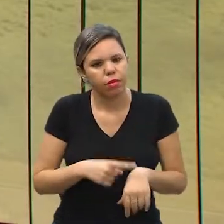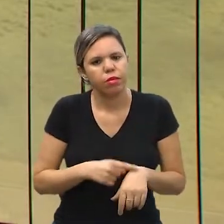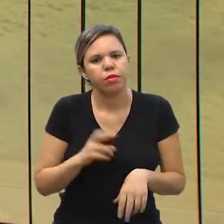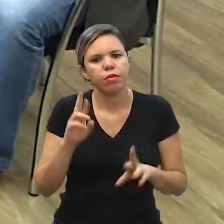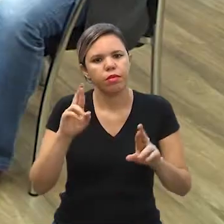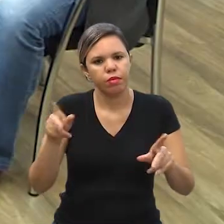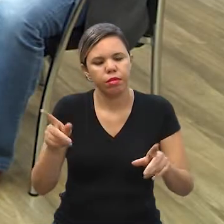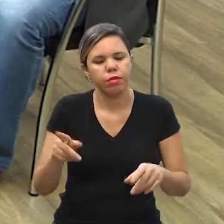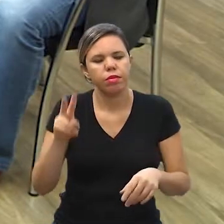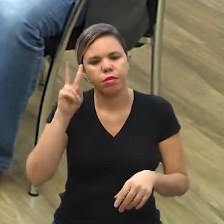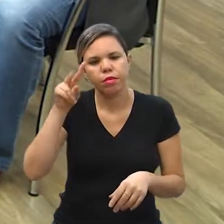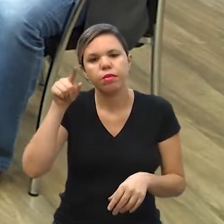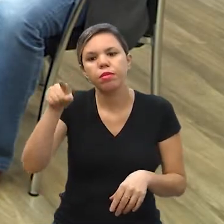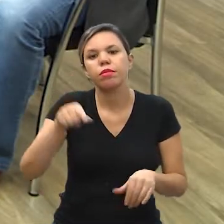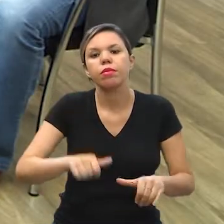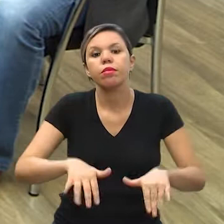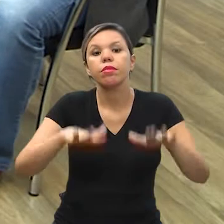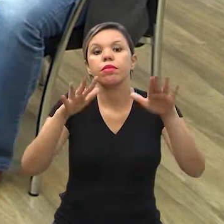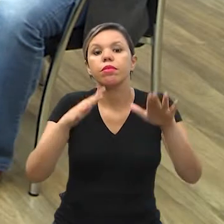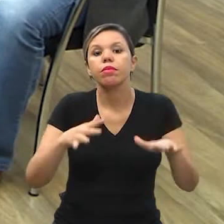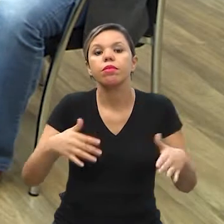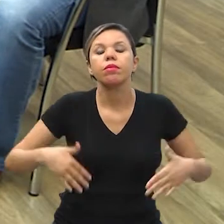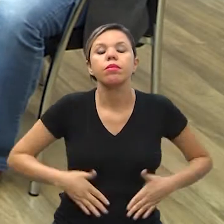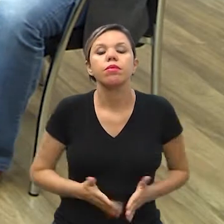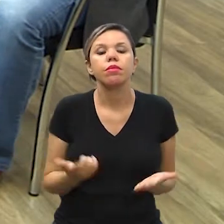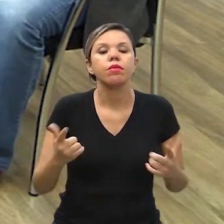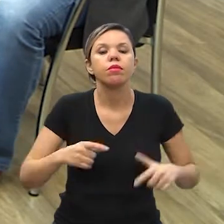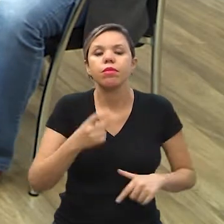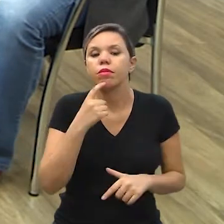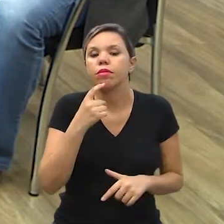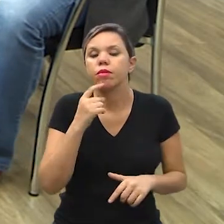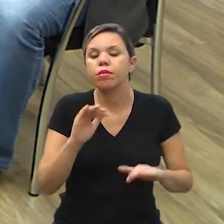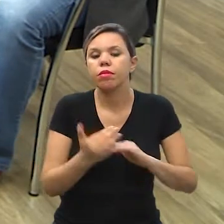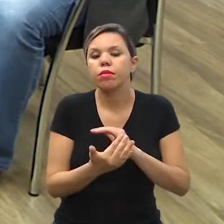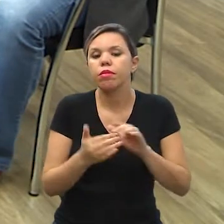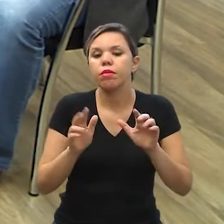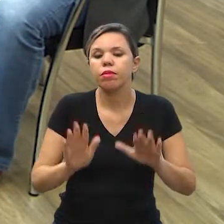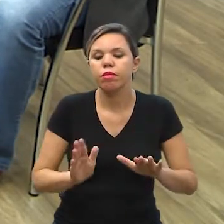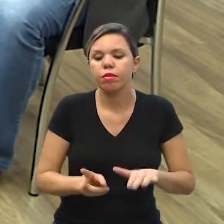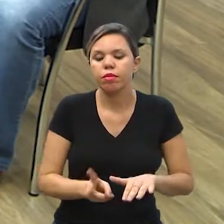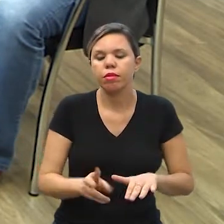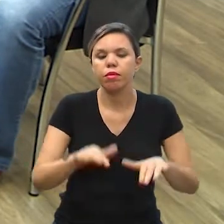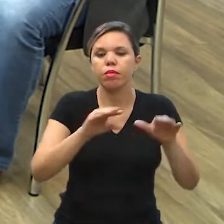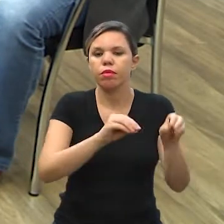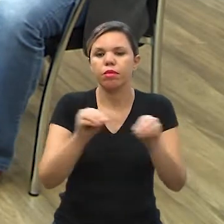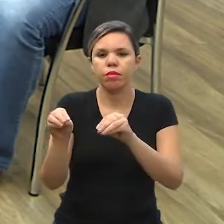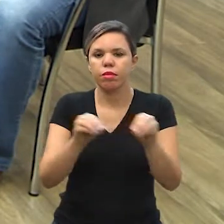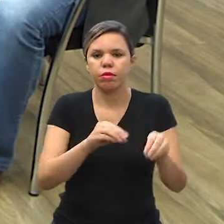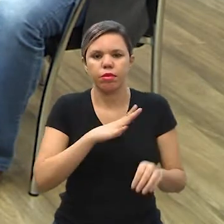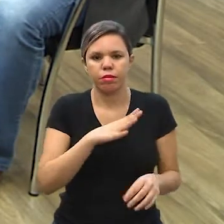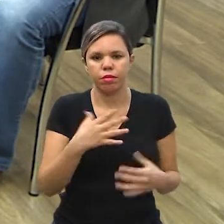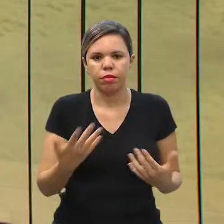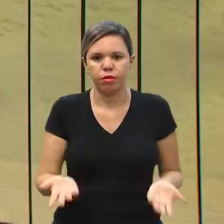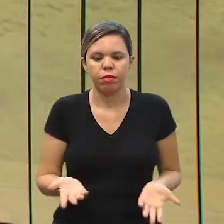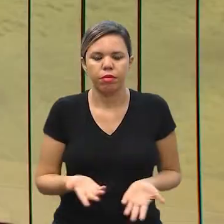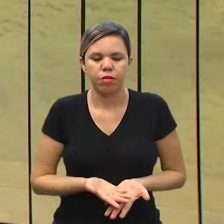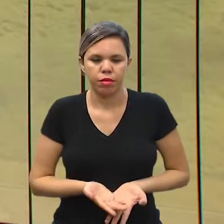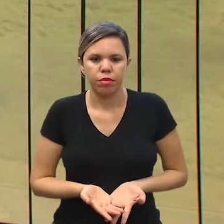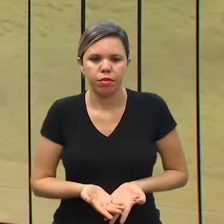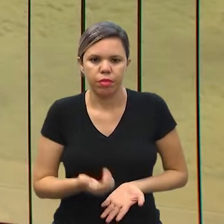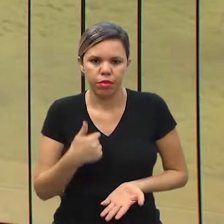história você nasceu em Campinas cresceu em algum bairro ou foi migrando pela cidade